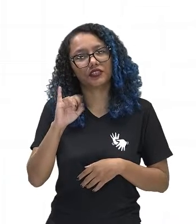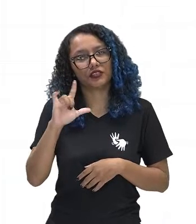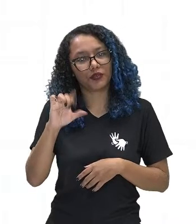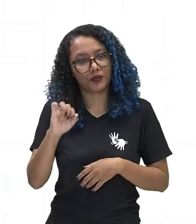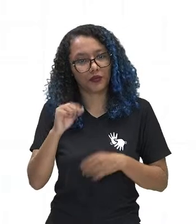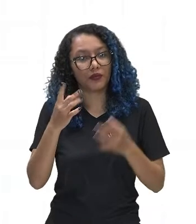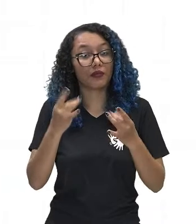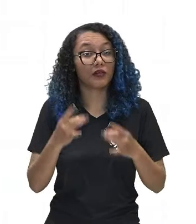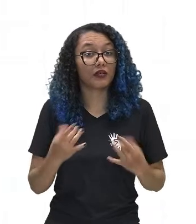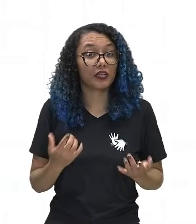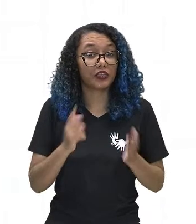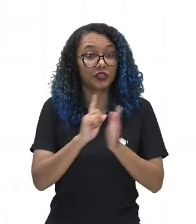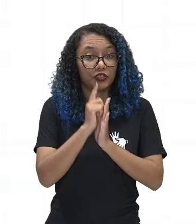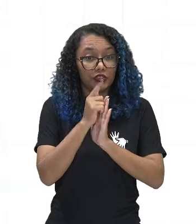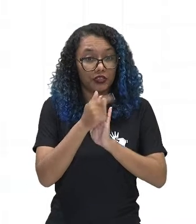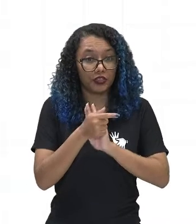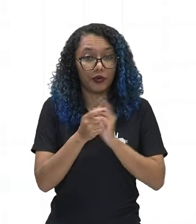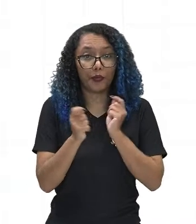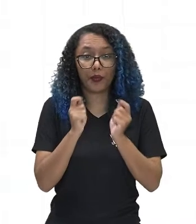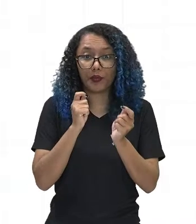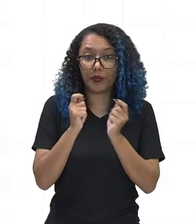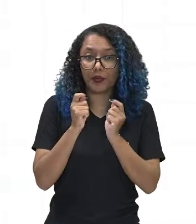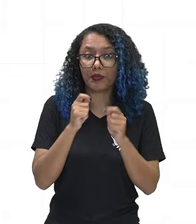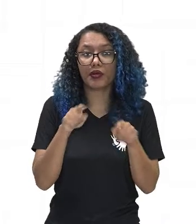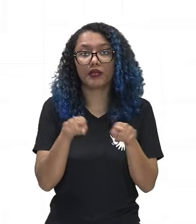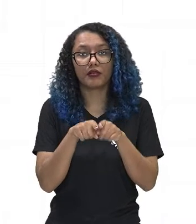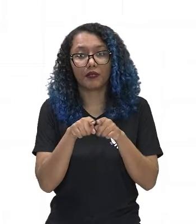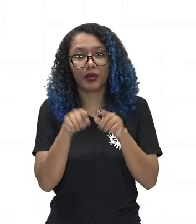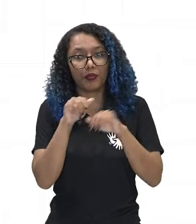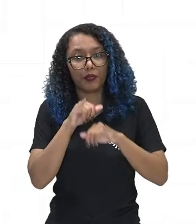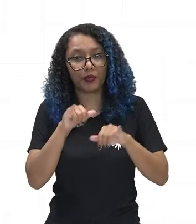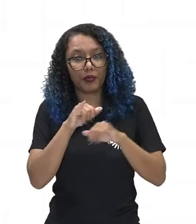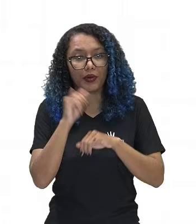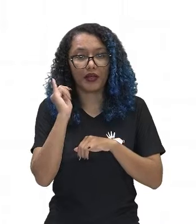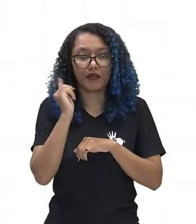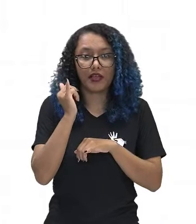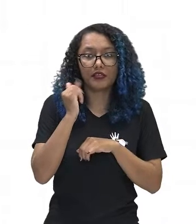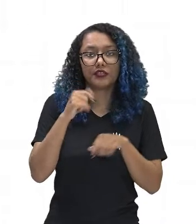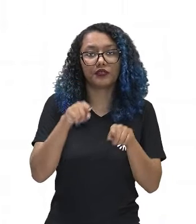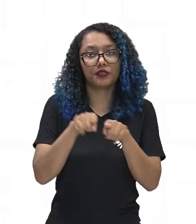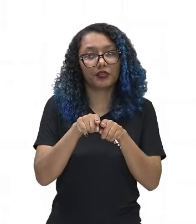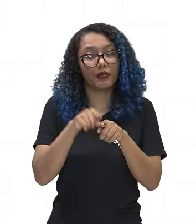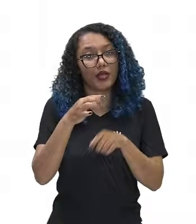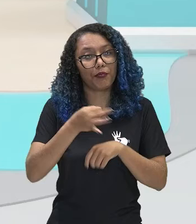detalhamento, gêneros jornalísticos e publicitários, narrativos e